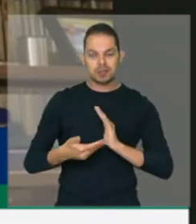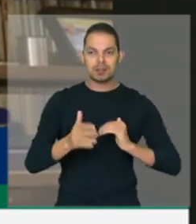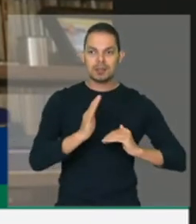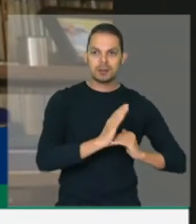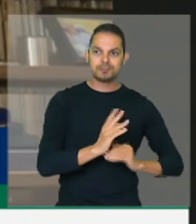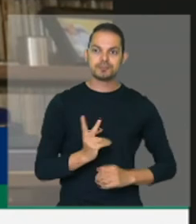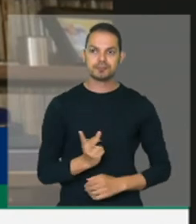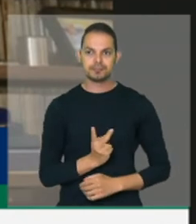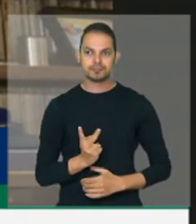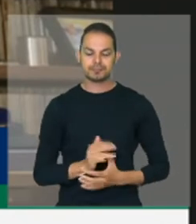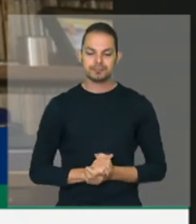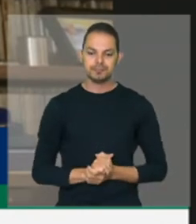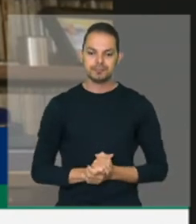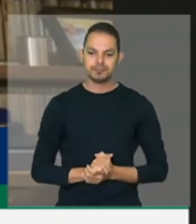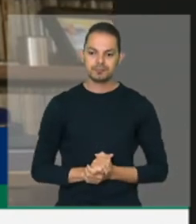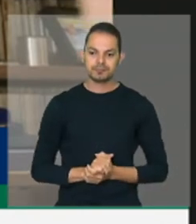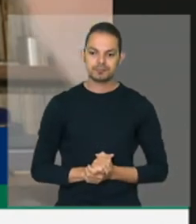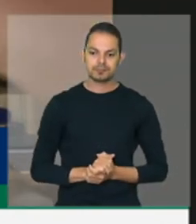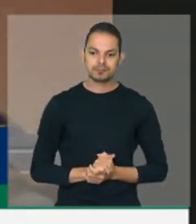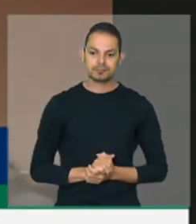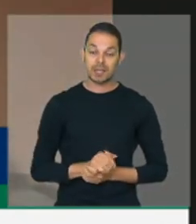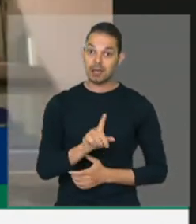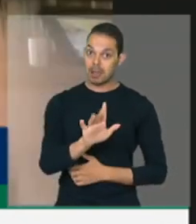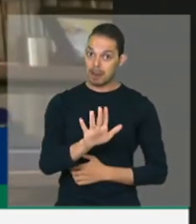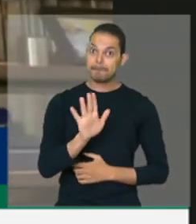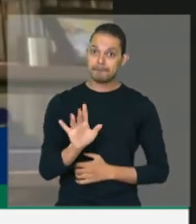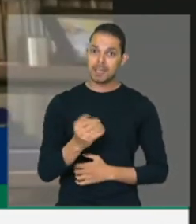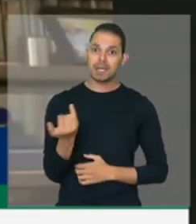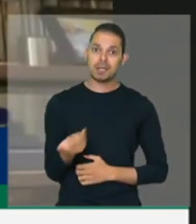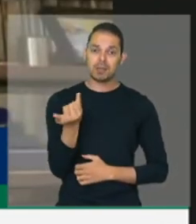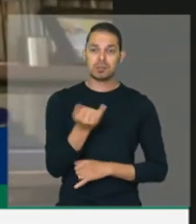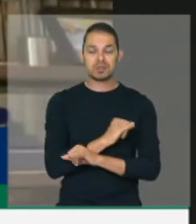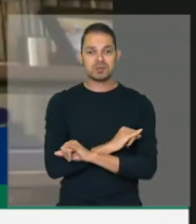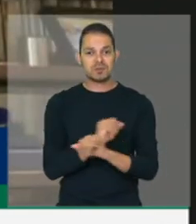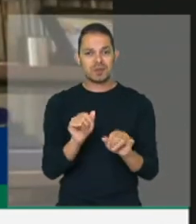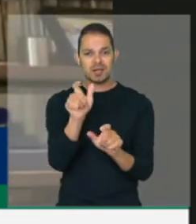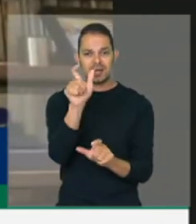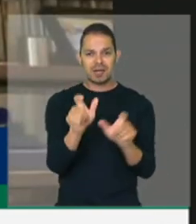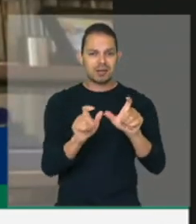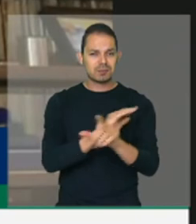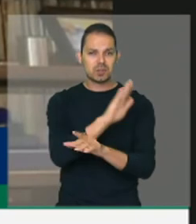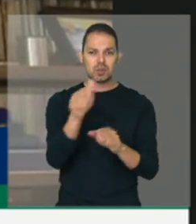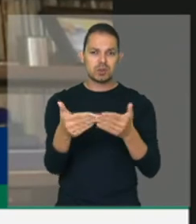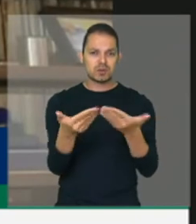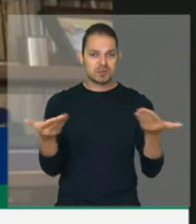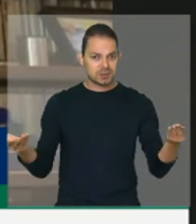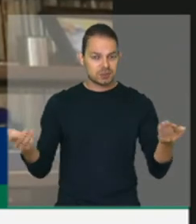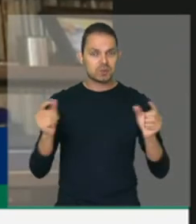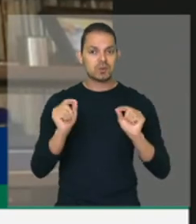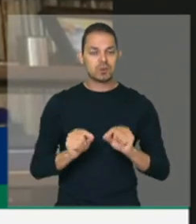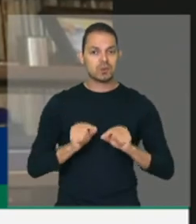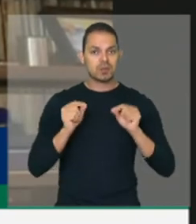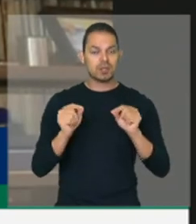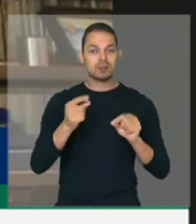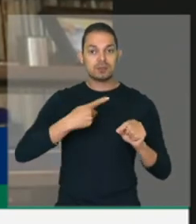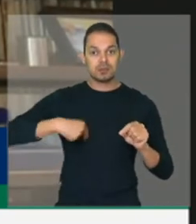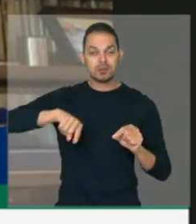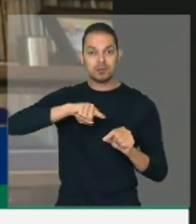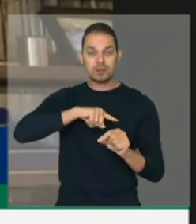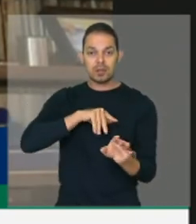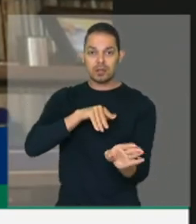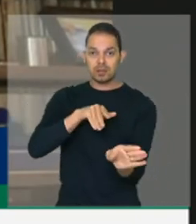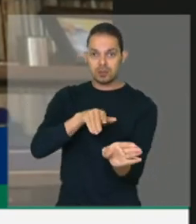Federal. Mas é importante dizer, meus senhores e senhoras parlamentares, que nós encaminhamos